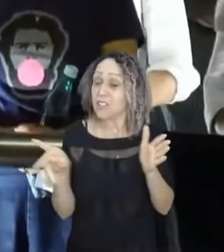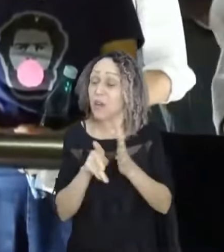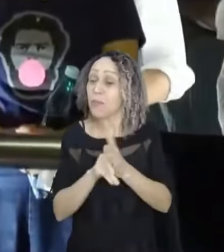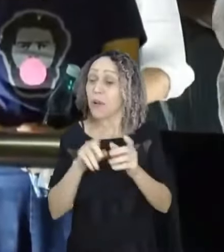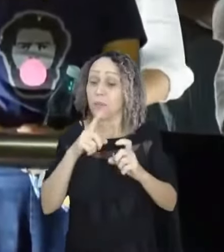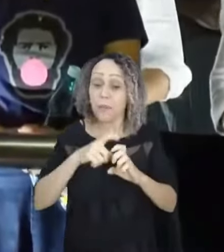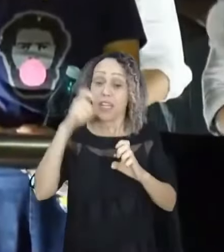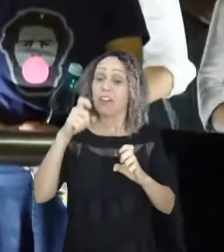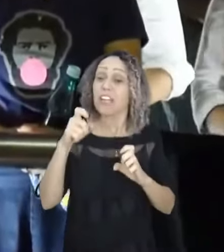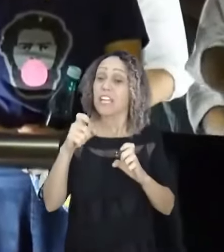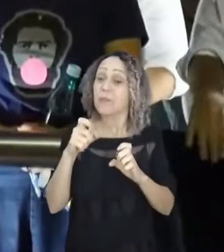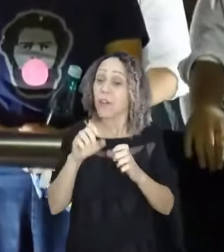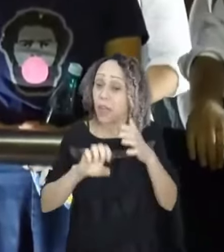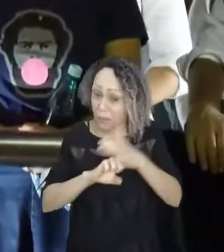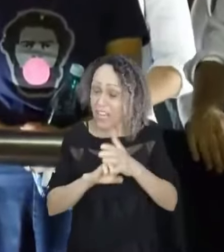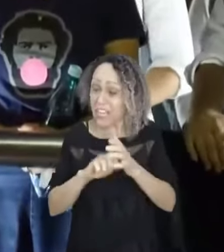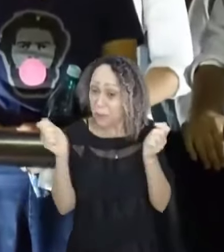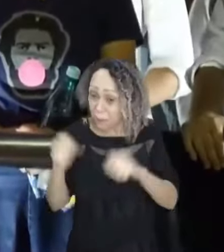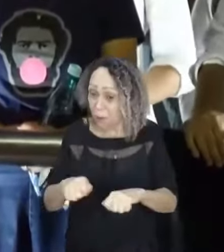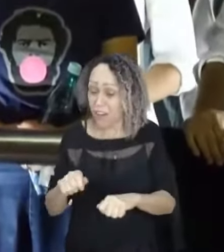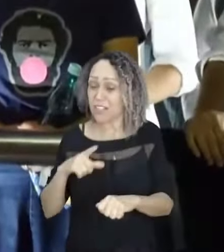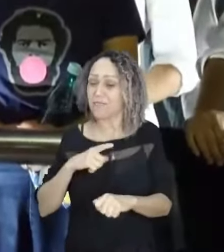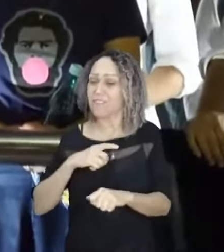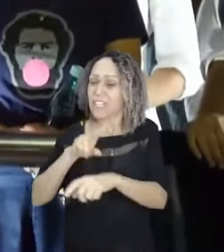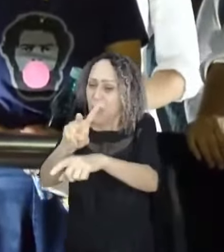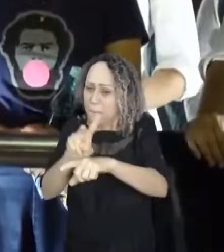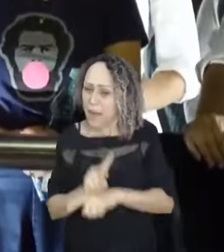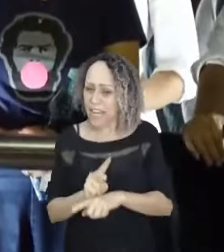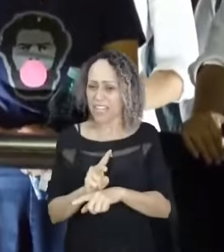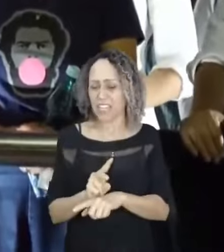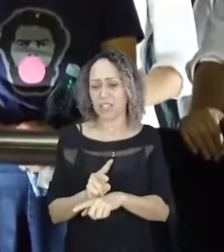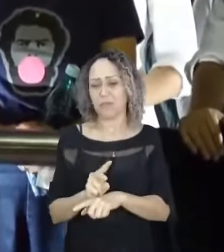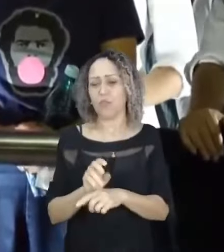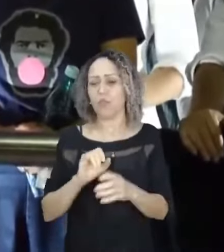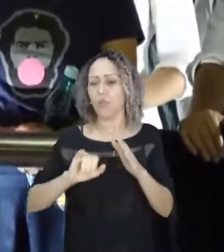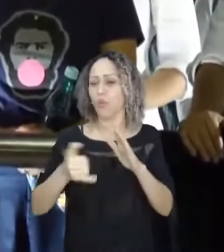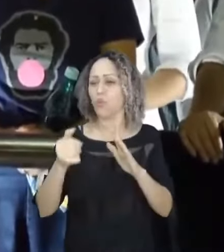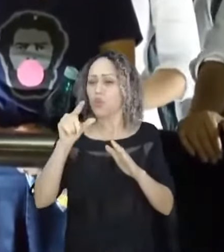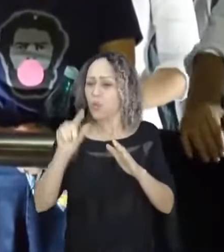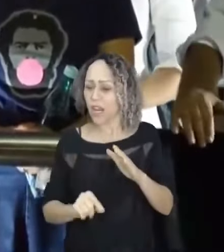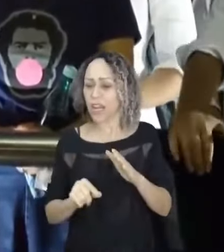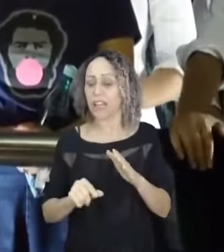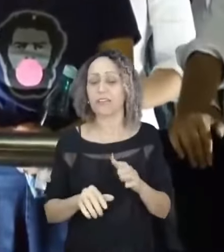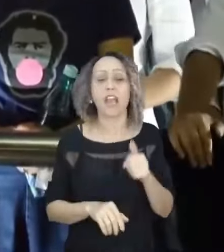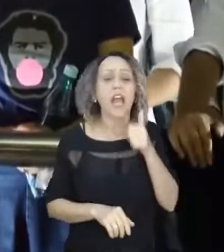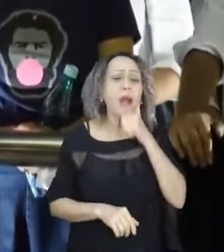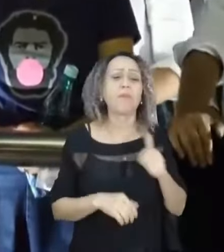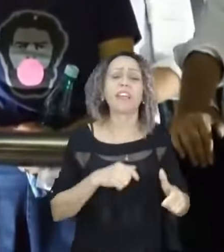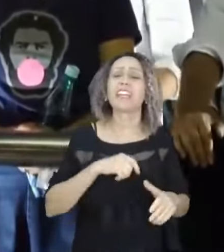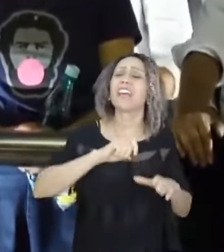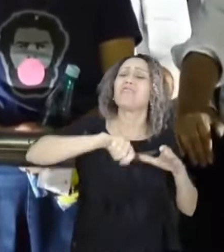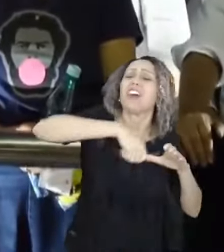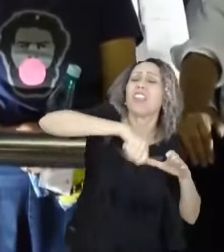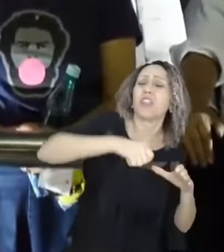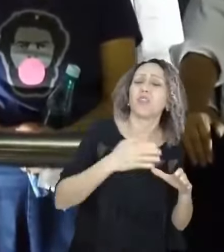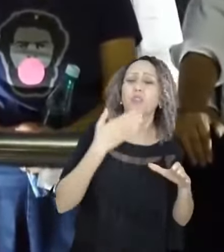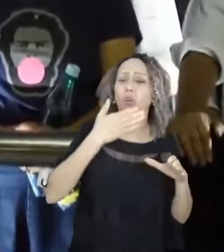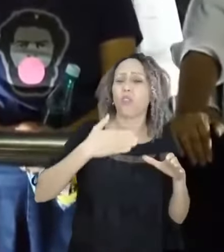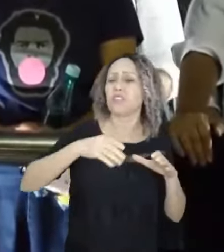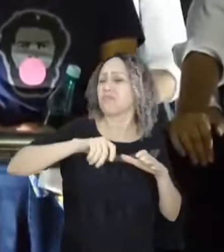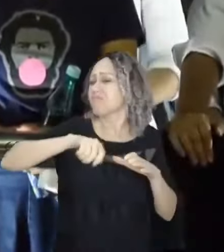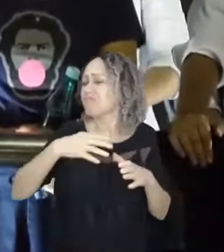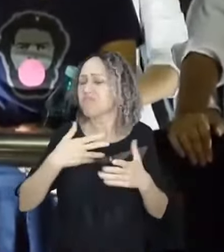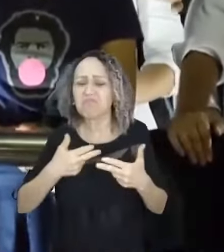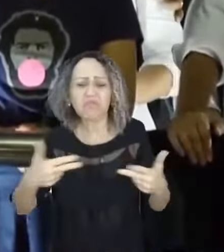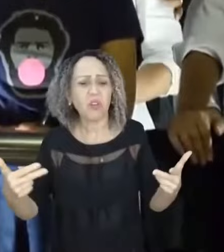negócio. Se uma mulher quiser fazer uma loja, quiser fazer doce, quiser fazer pão, quiser fazer lavanderia, quiser